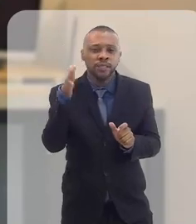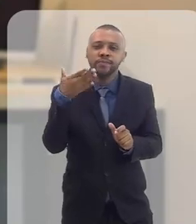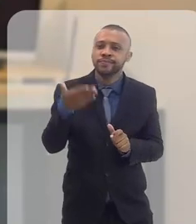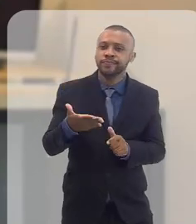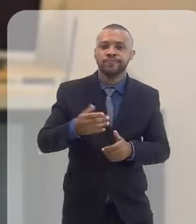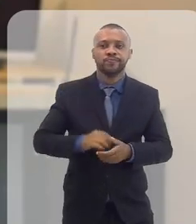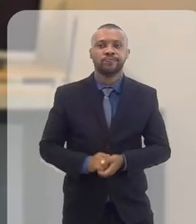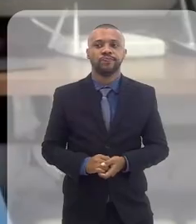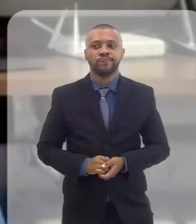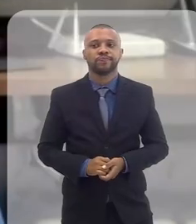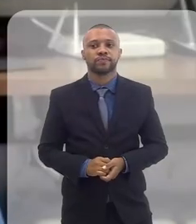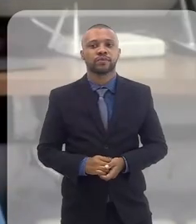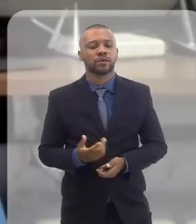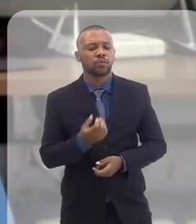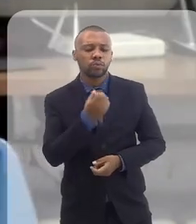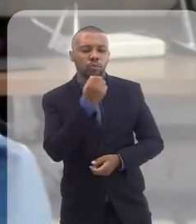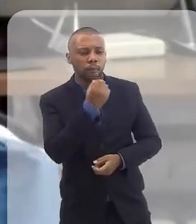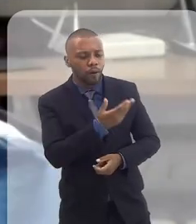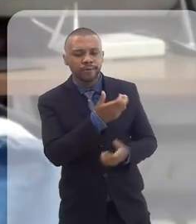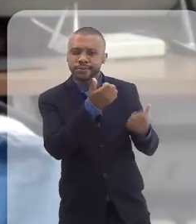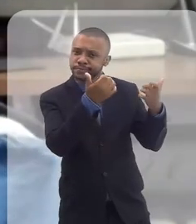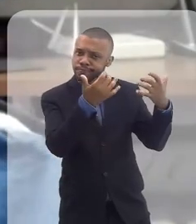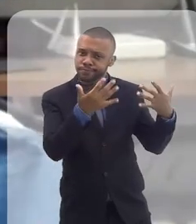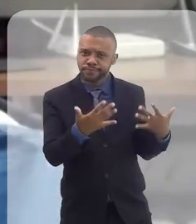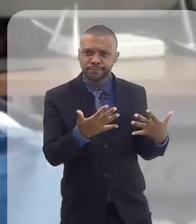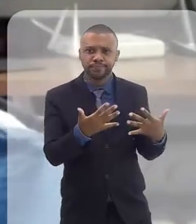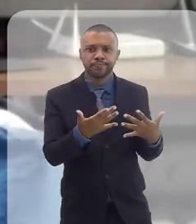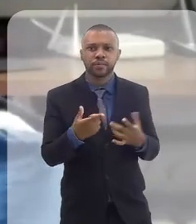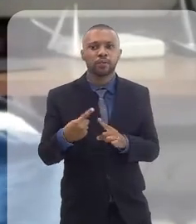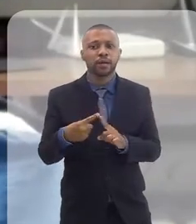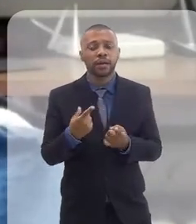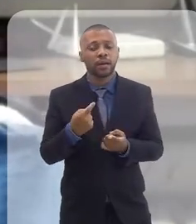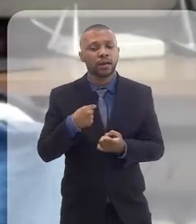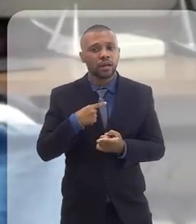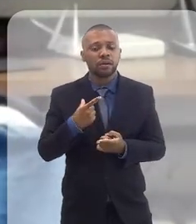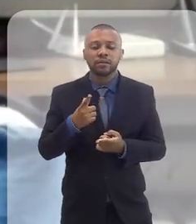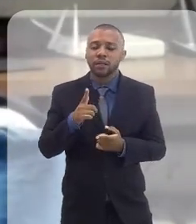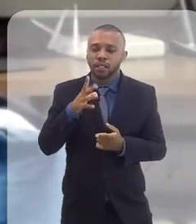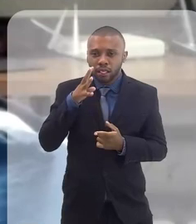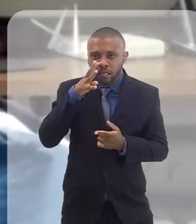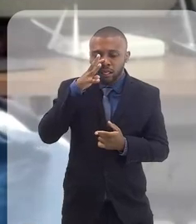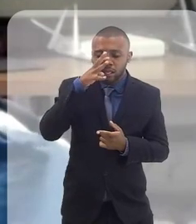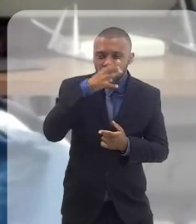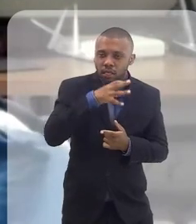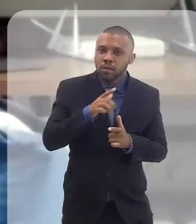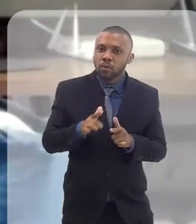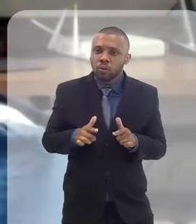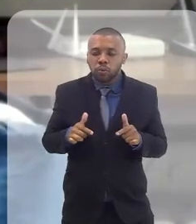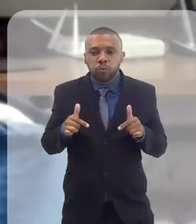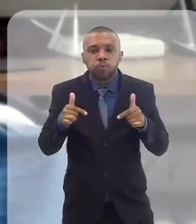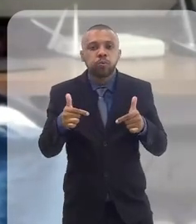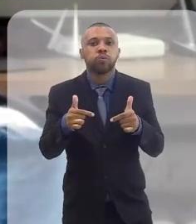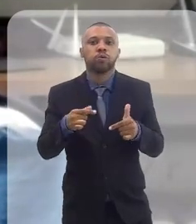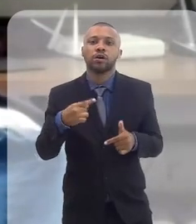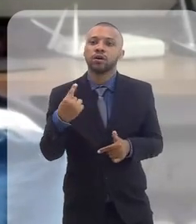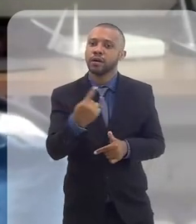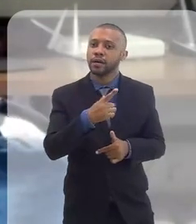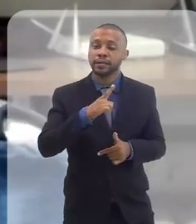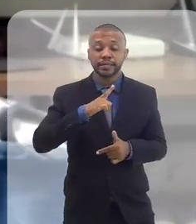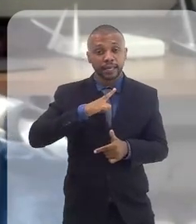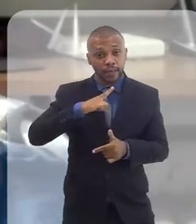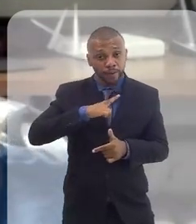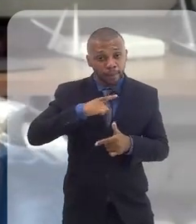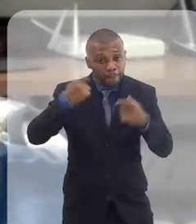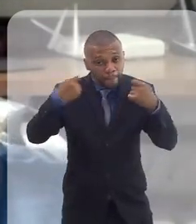de pensamento. Olha, muito bom você trazer isso, sabe? Que eu tenho insistido que